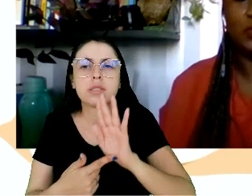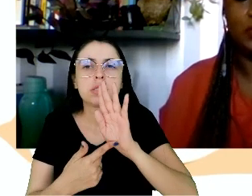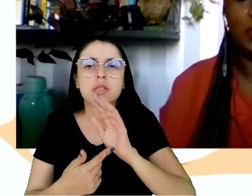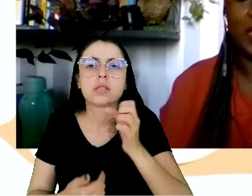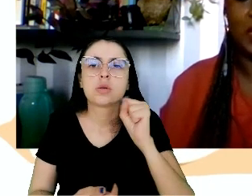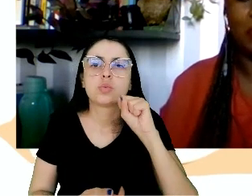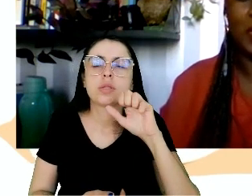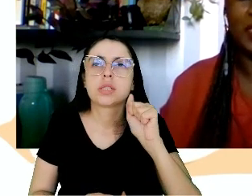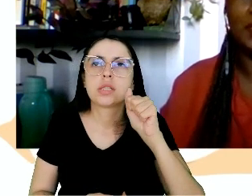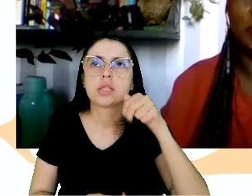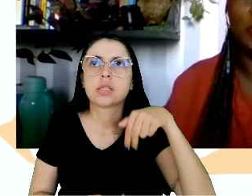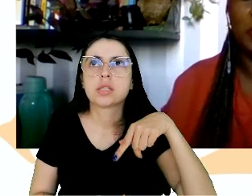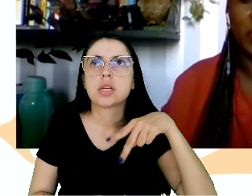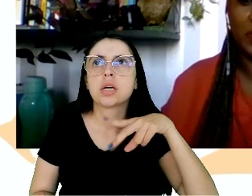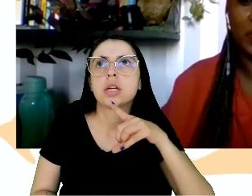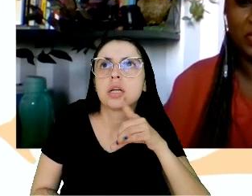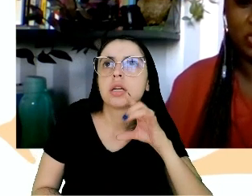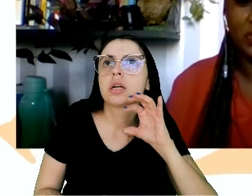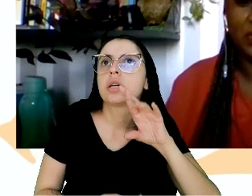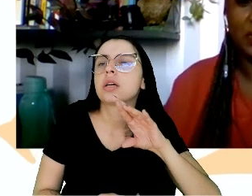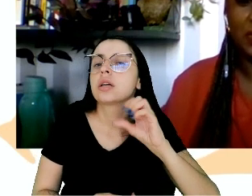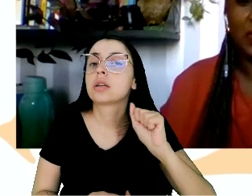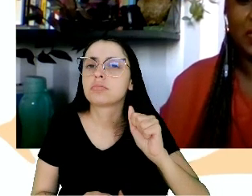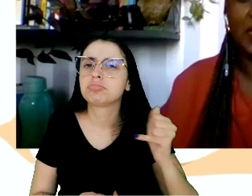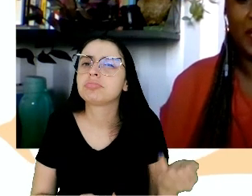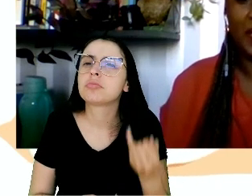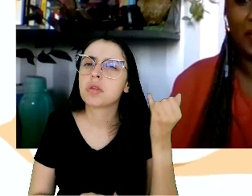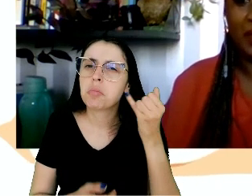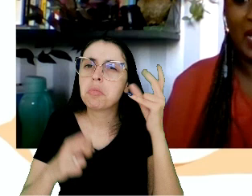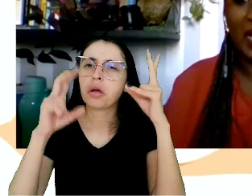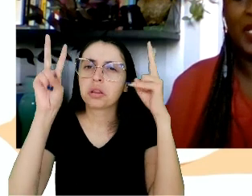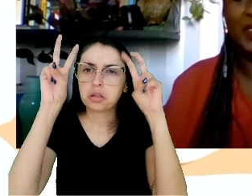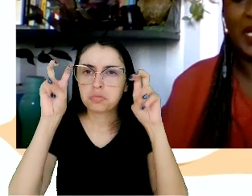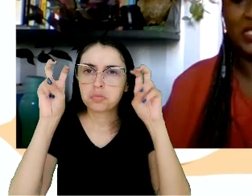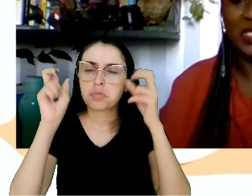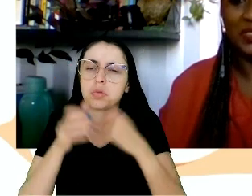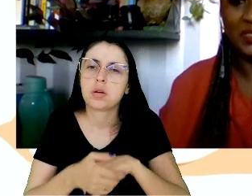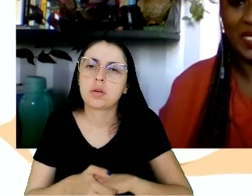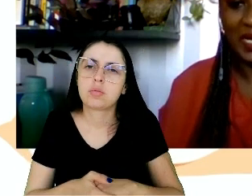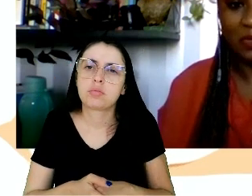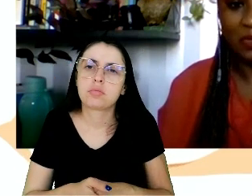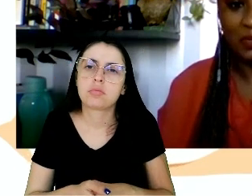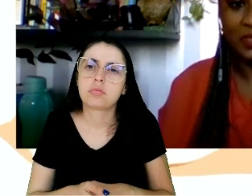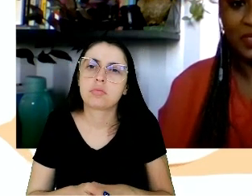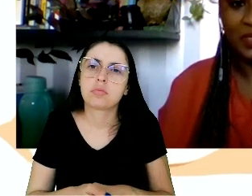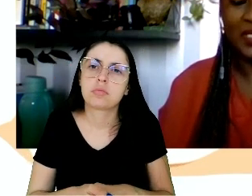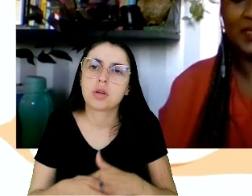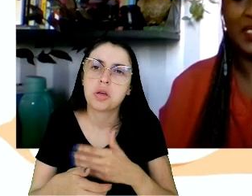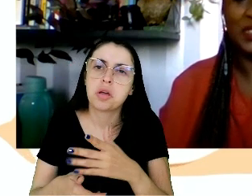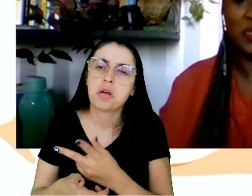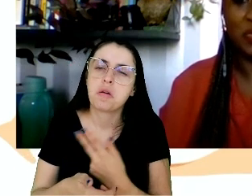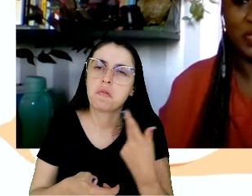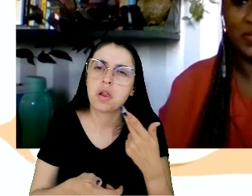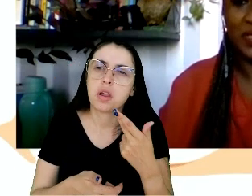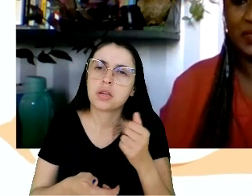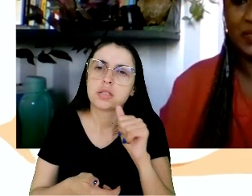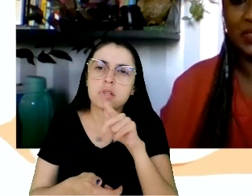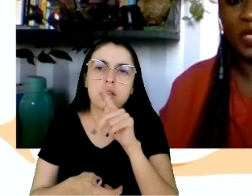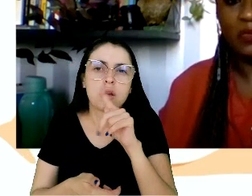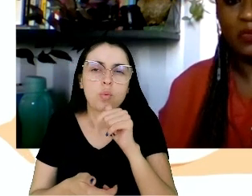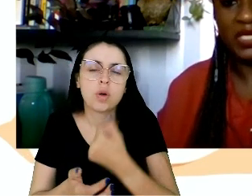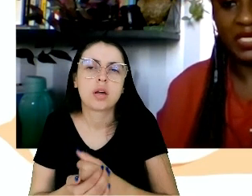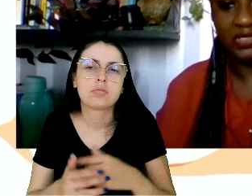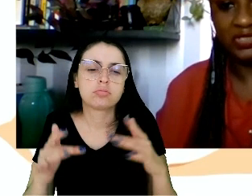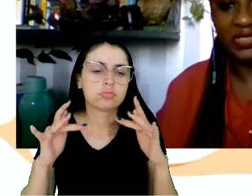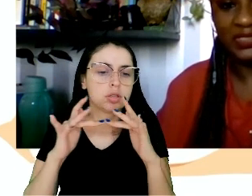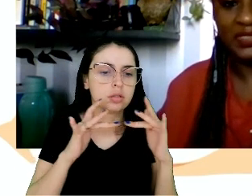nos trouxe uma questão tão importante, que é a qualidade da nossa água e as questões ligadas